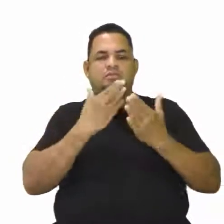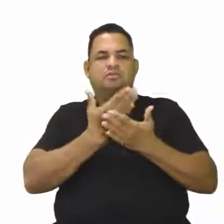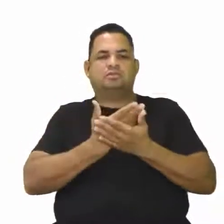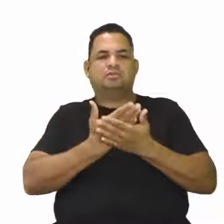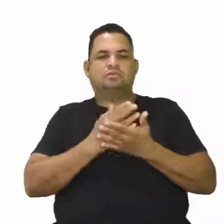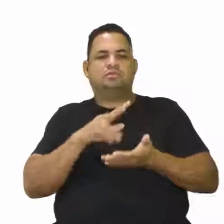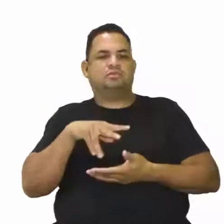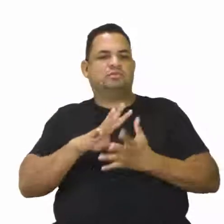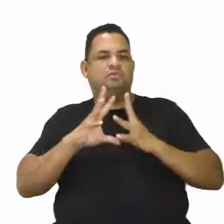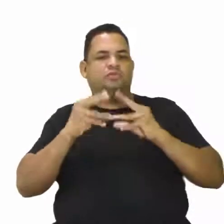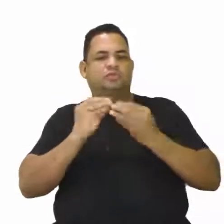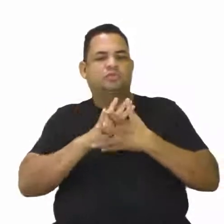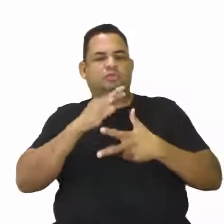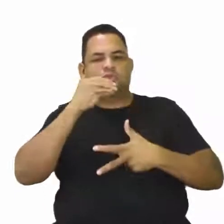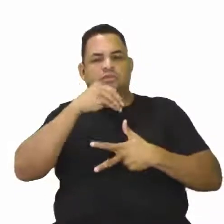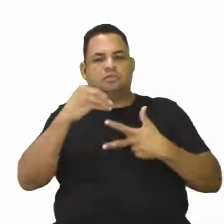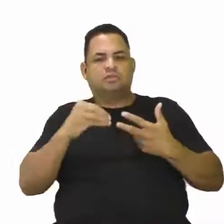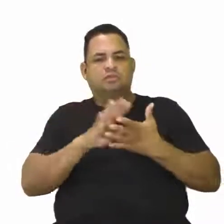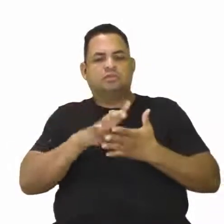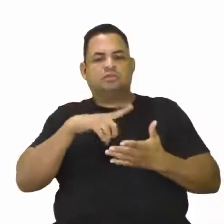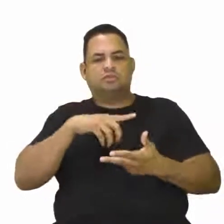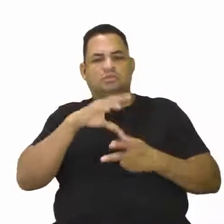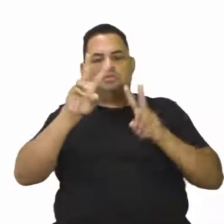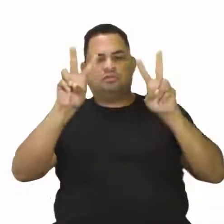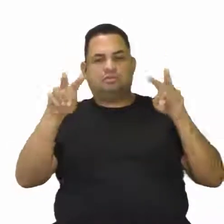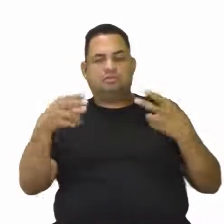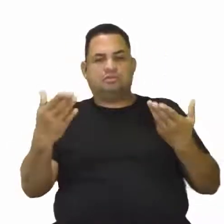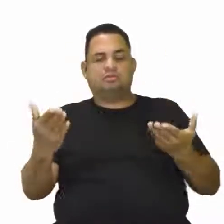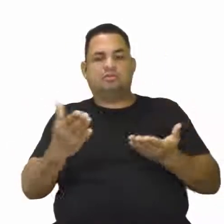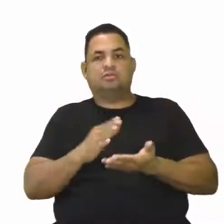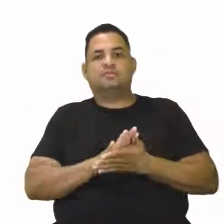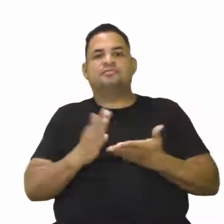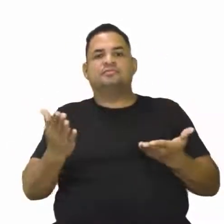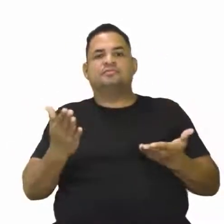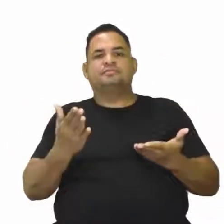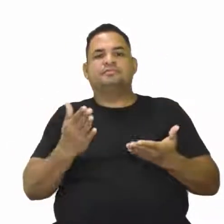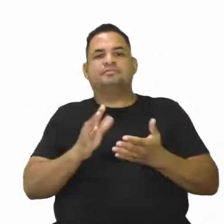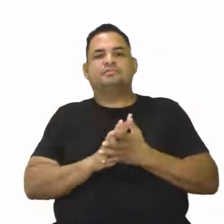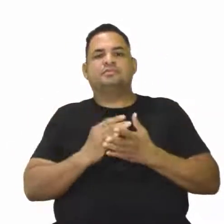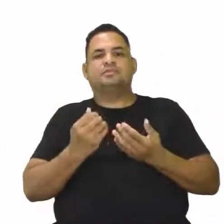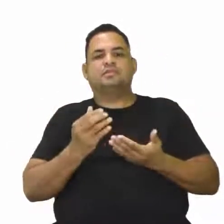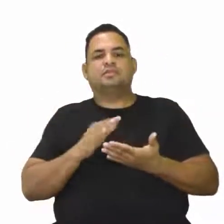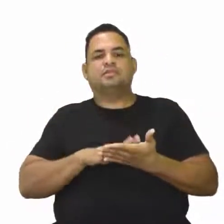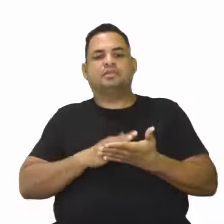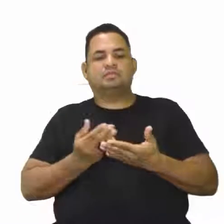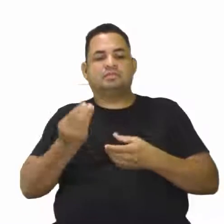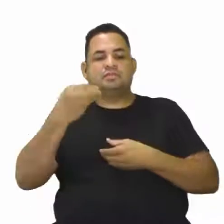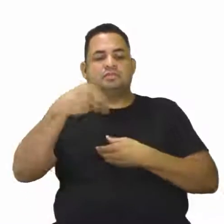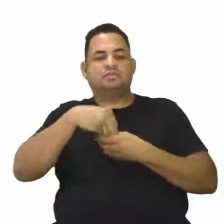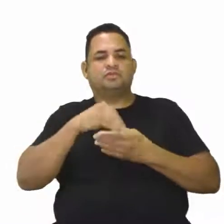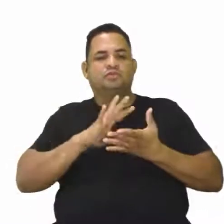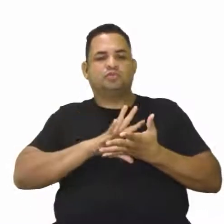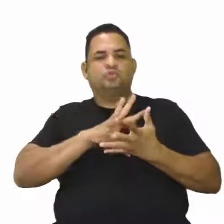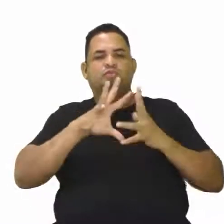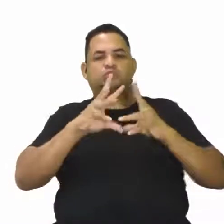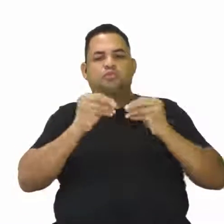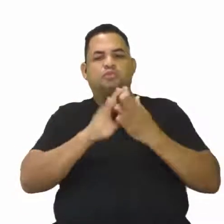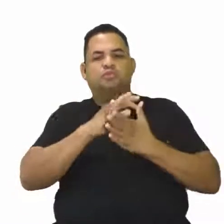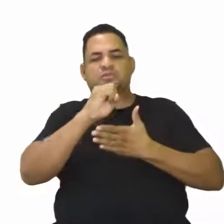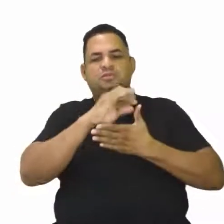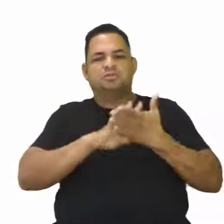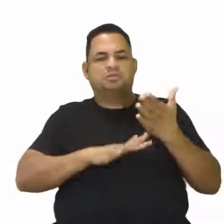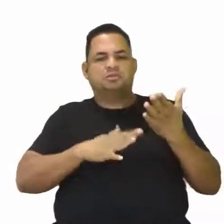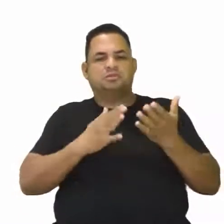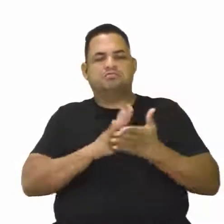aulas, todo Enem ele tem um tema. E esse tema, ele vai permear ali todas as questões